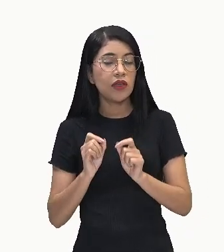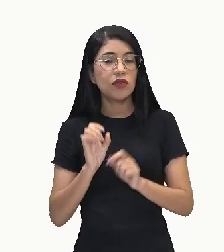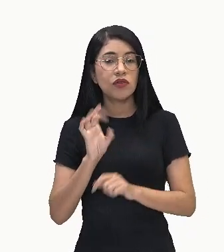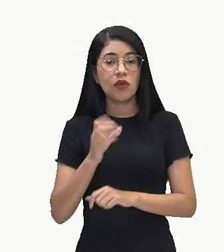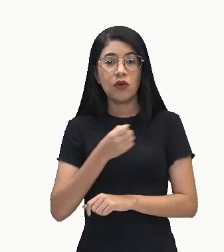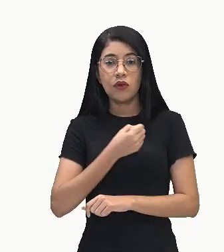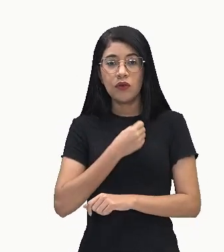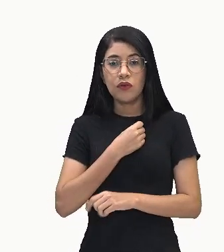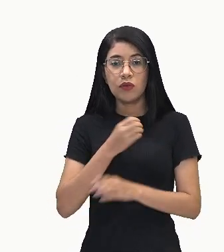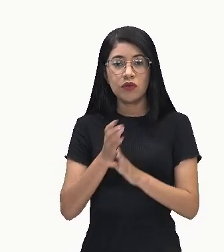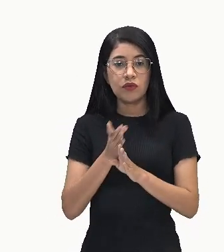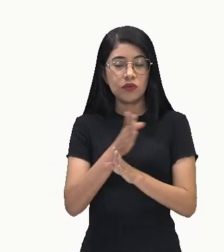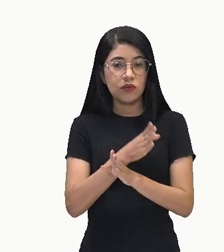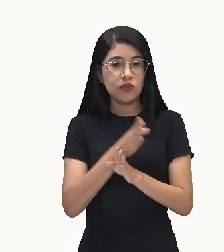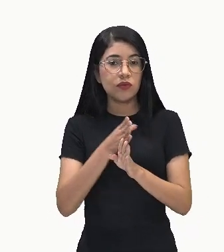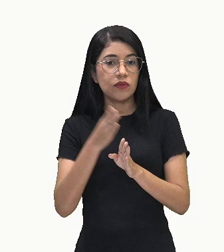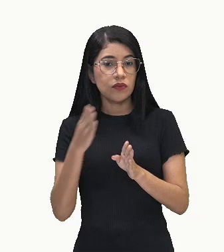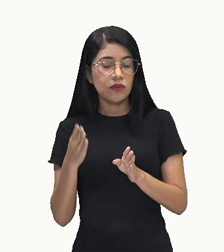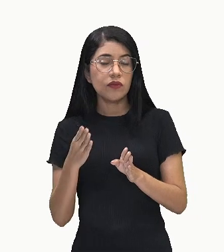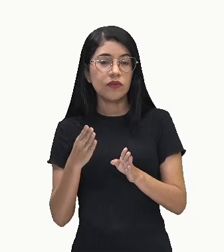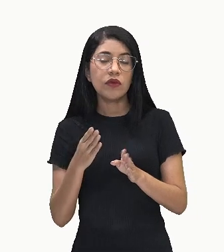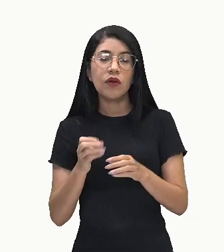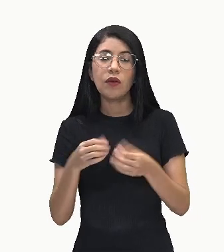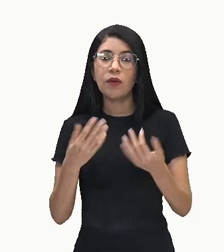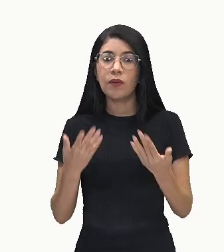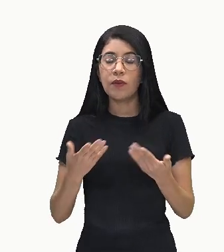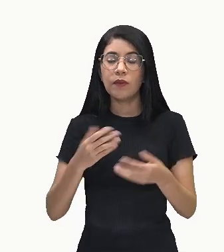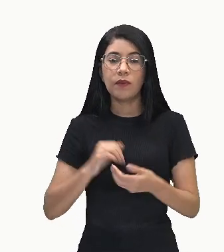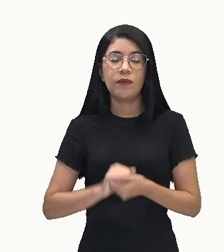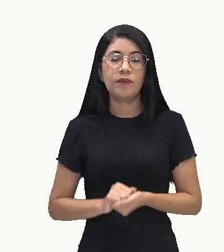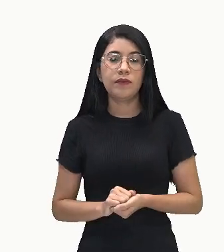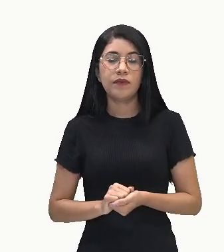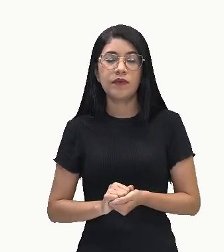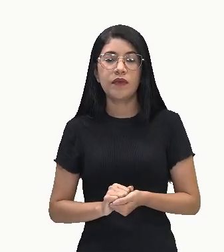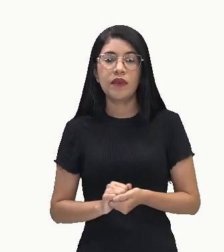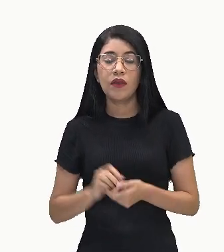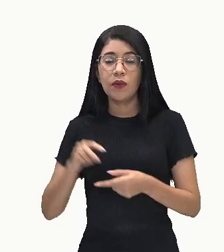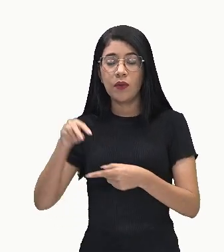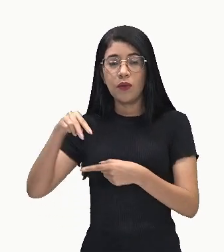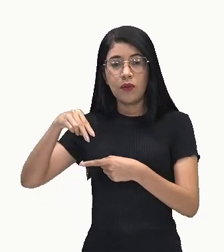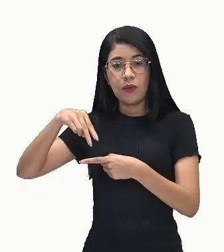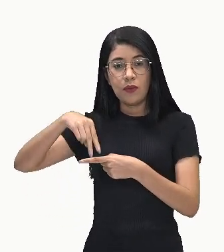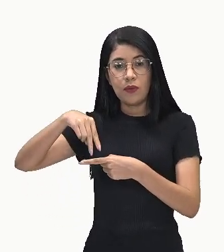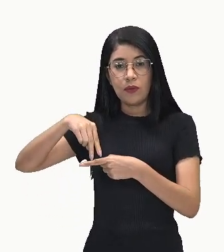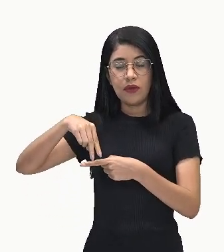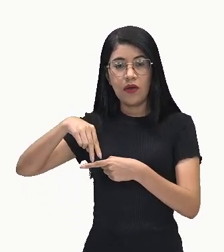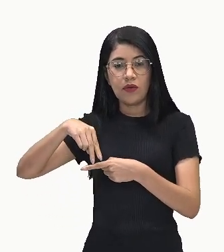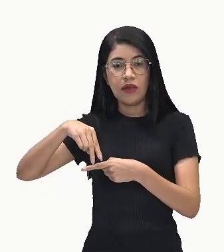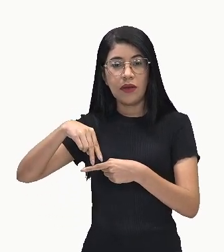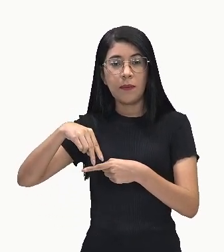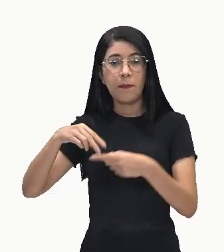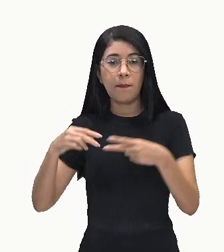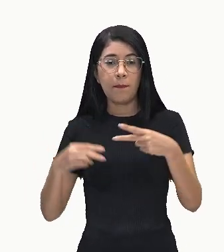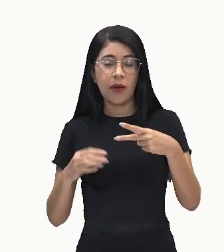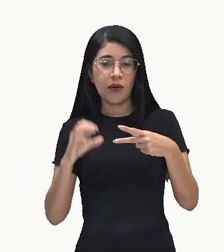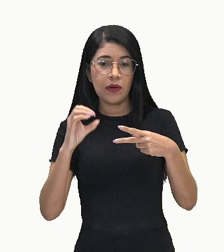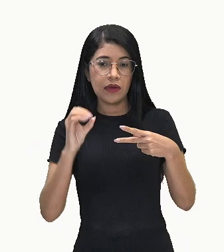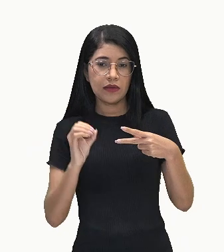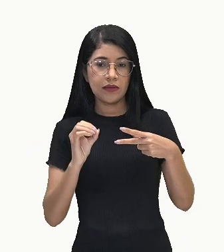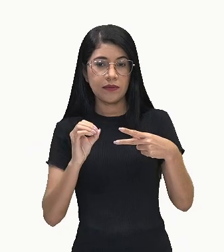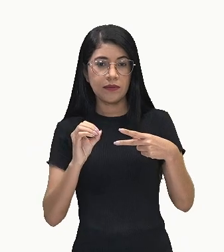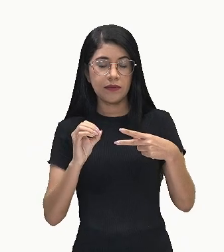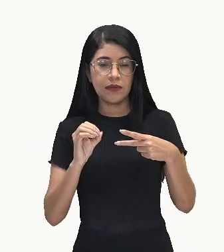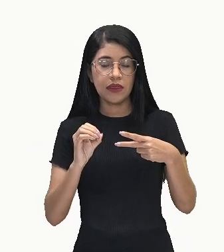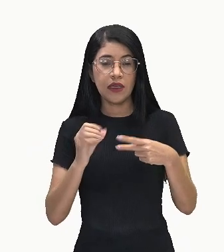certo? Então, quais são elas? Existe uma quando o delta é maior que 0,